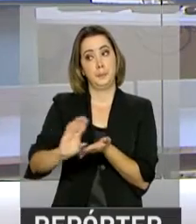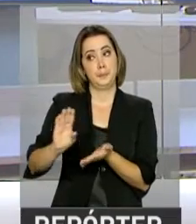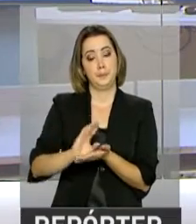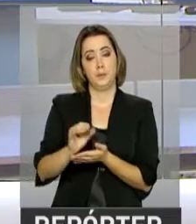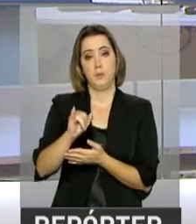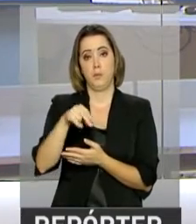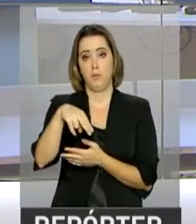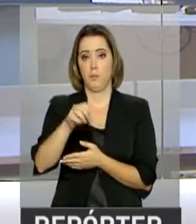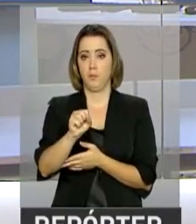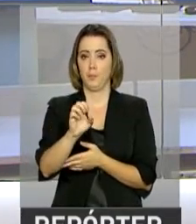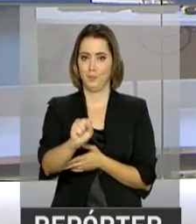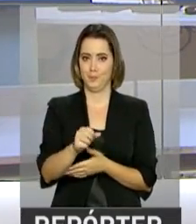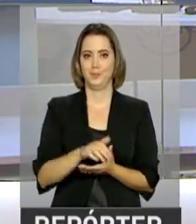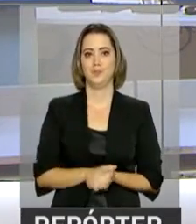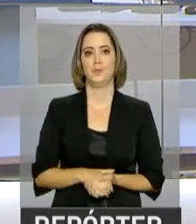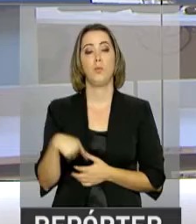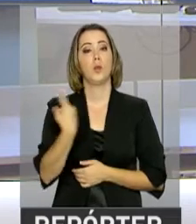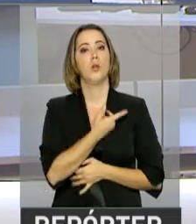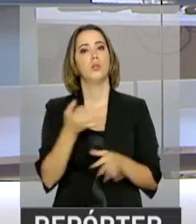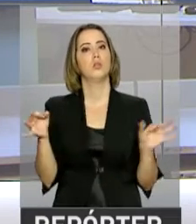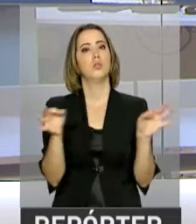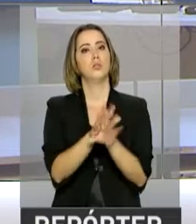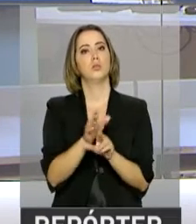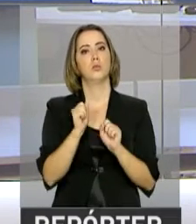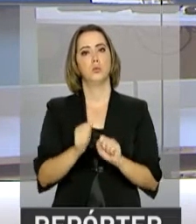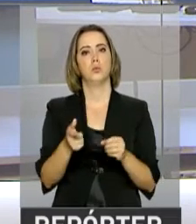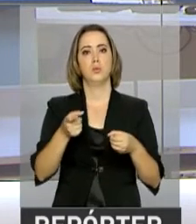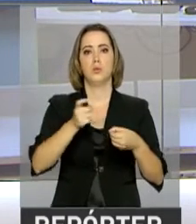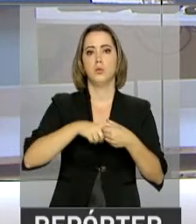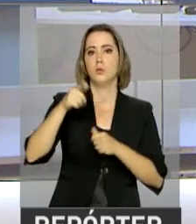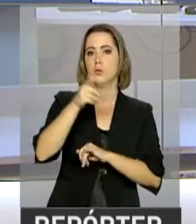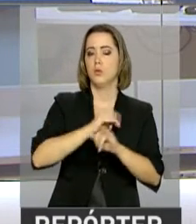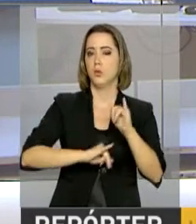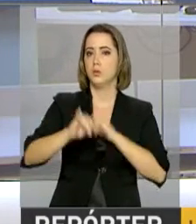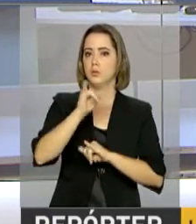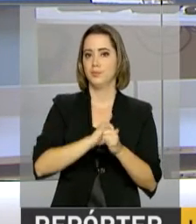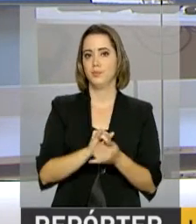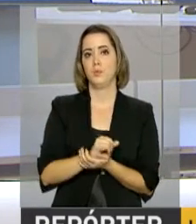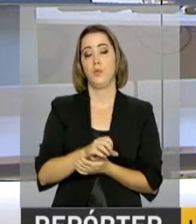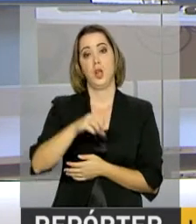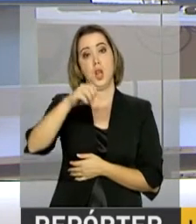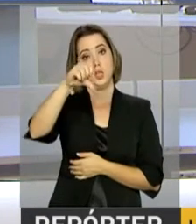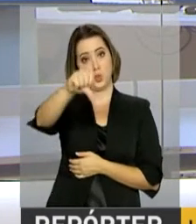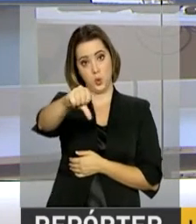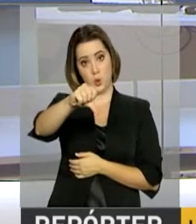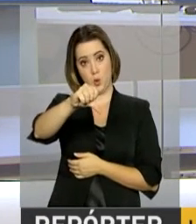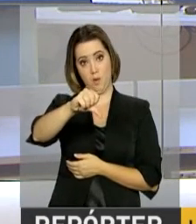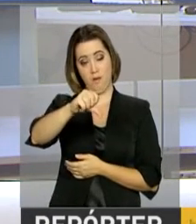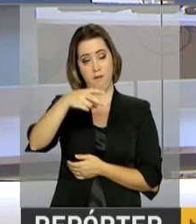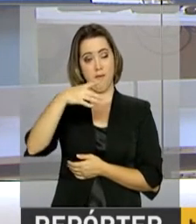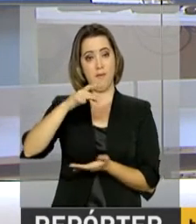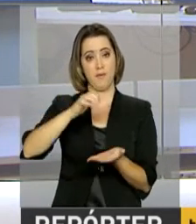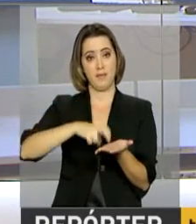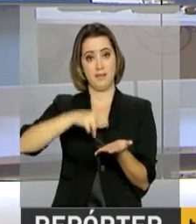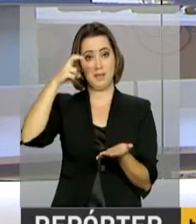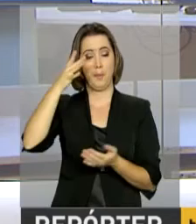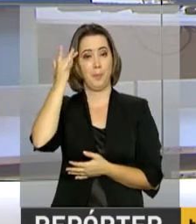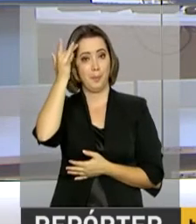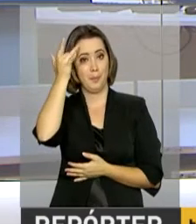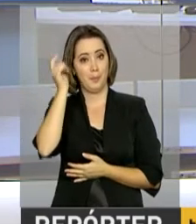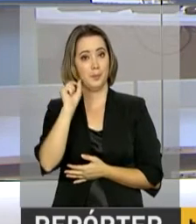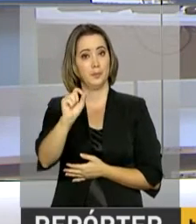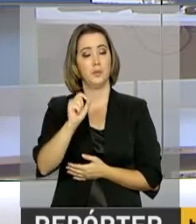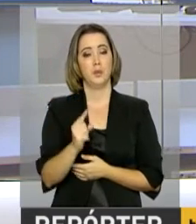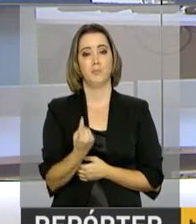nós ficamos por aqui podemos voltar a qualquer momento com outras informações ou amanhã às 9 da manhã na primeira edição do